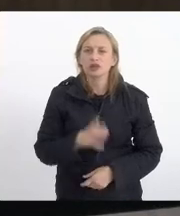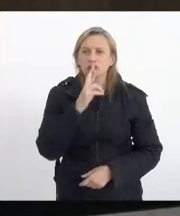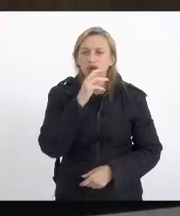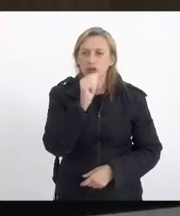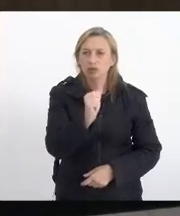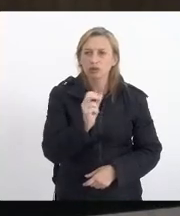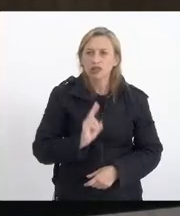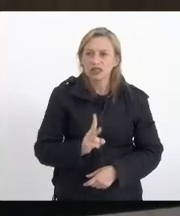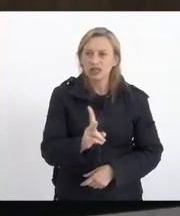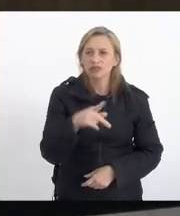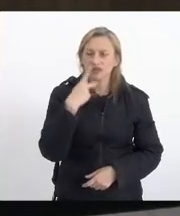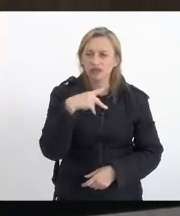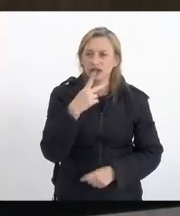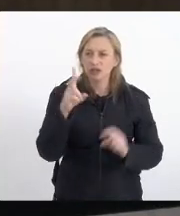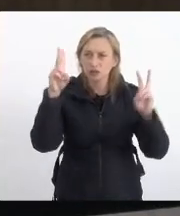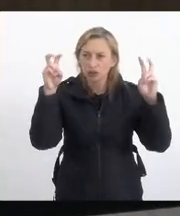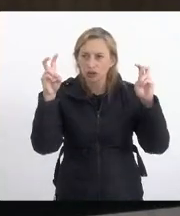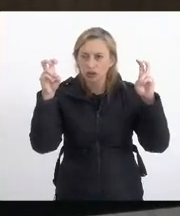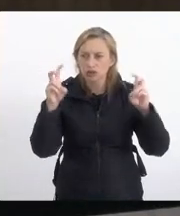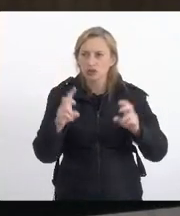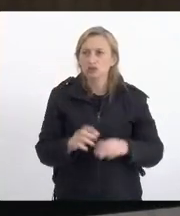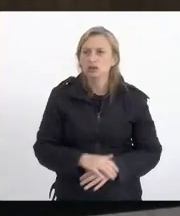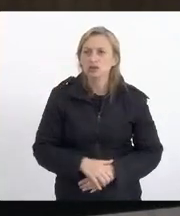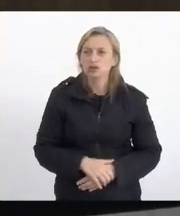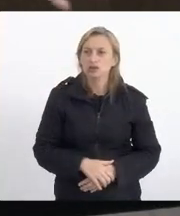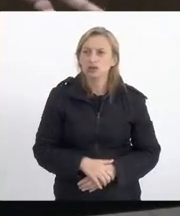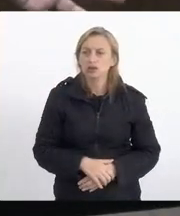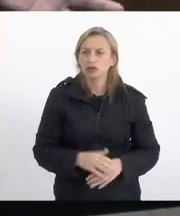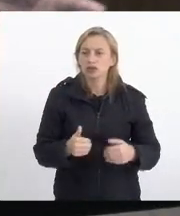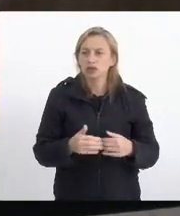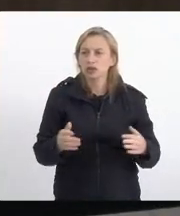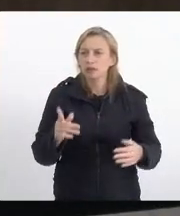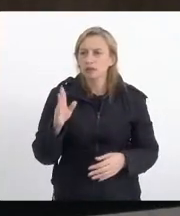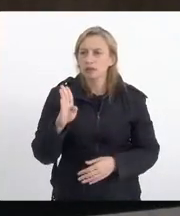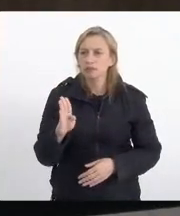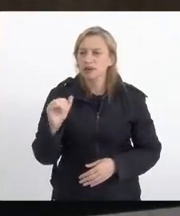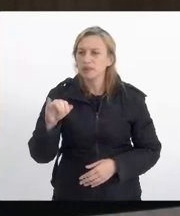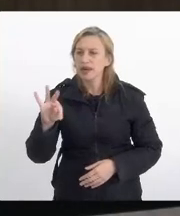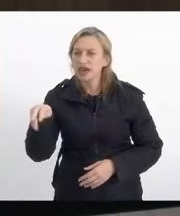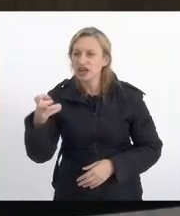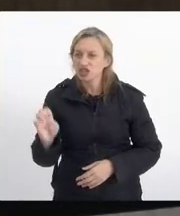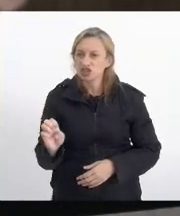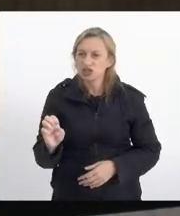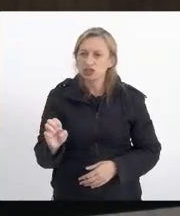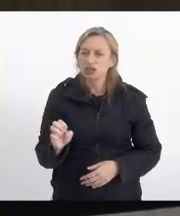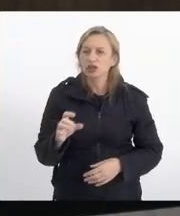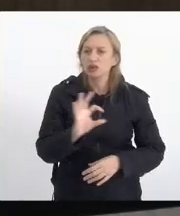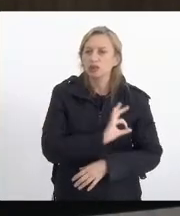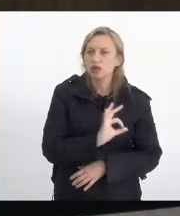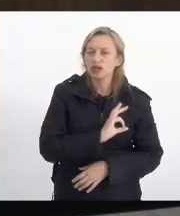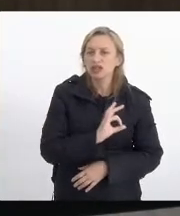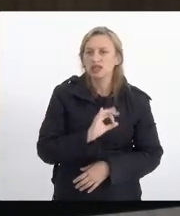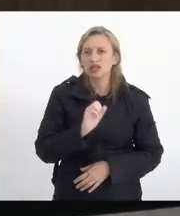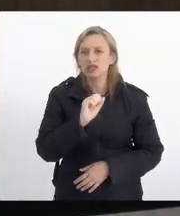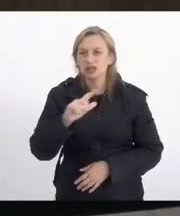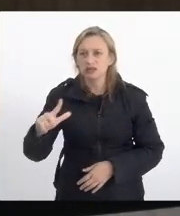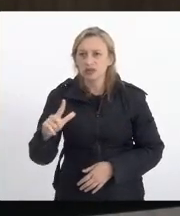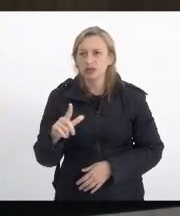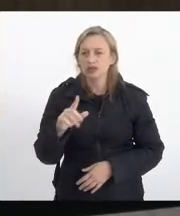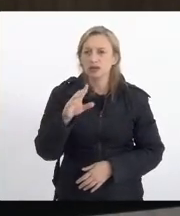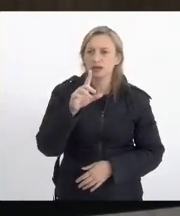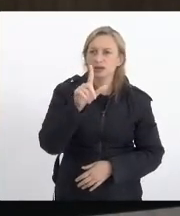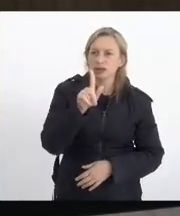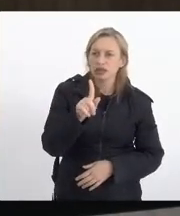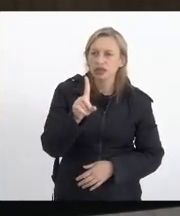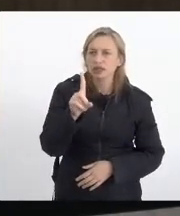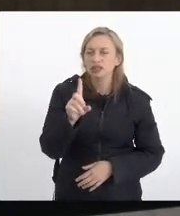que sempre fala na questão que está abrindo espaço para a PEMERJ, para a Polícia Civil, para o DESIP, para o DEGASE, e o